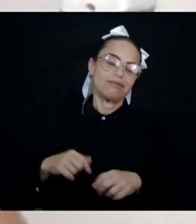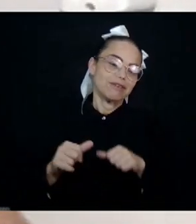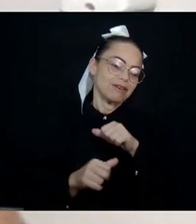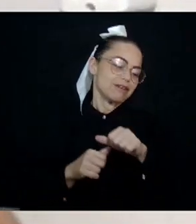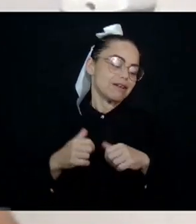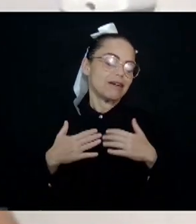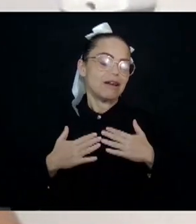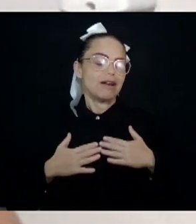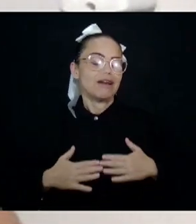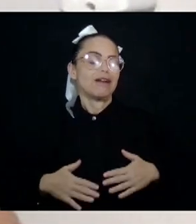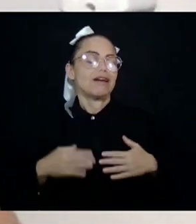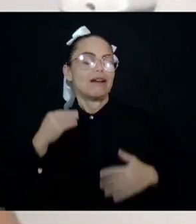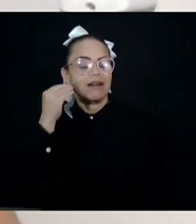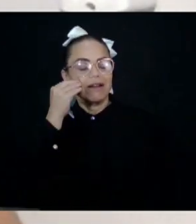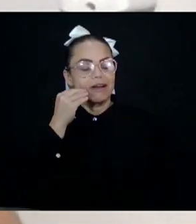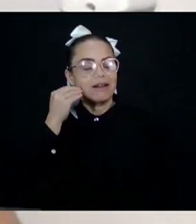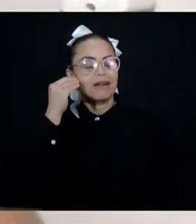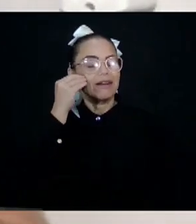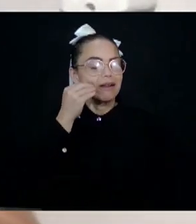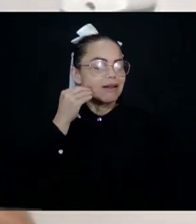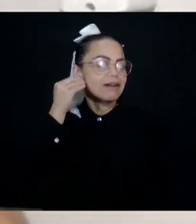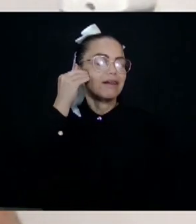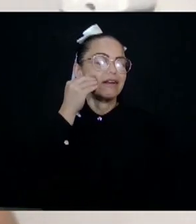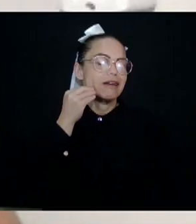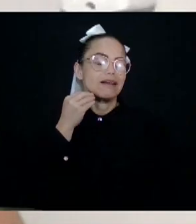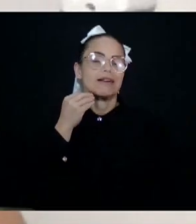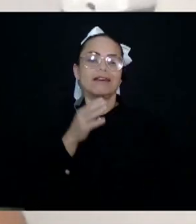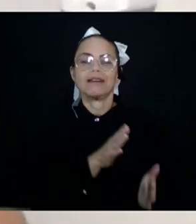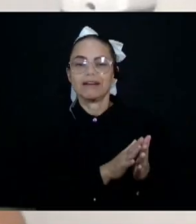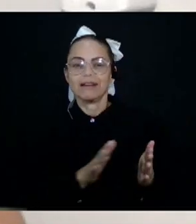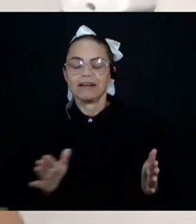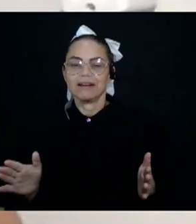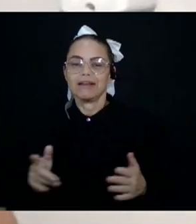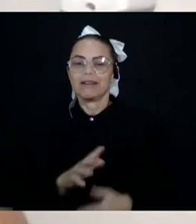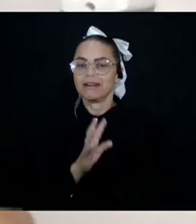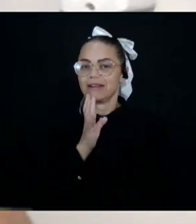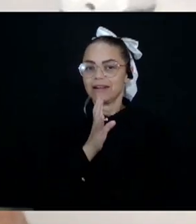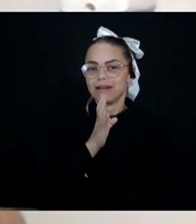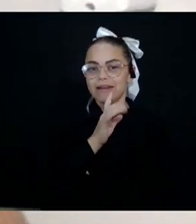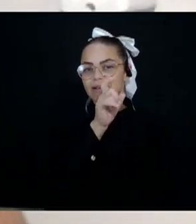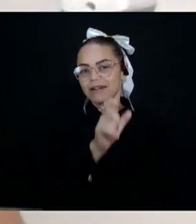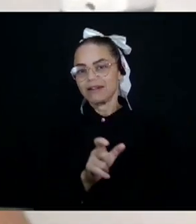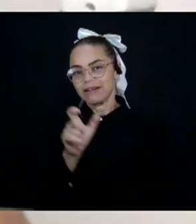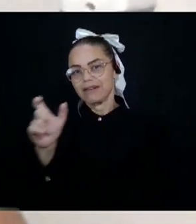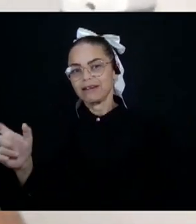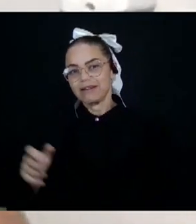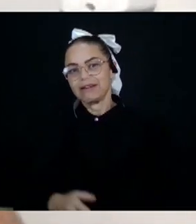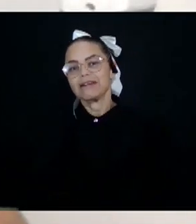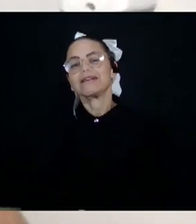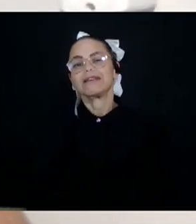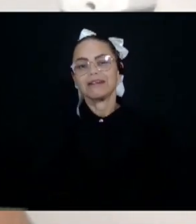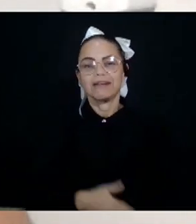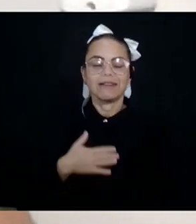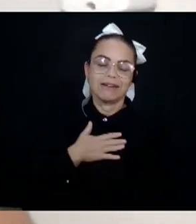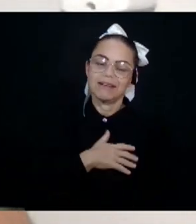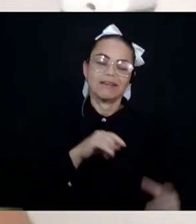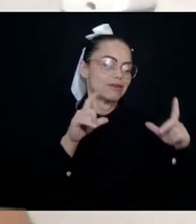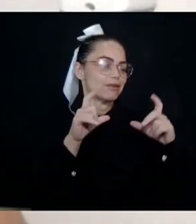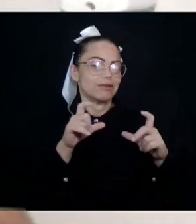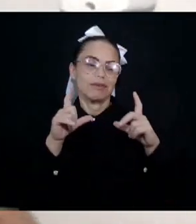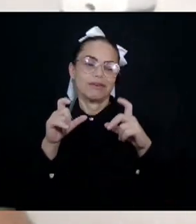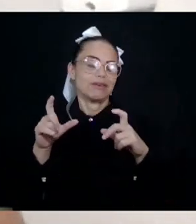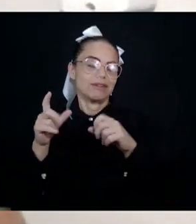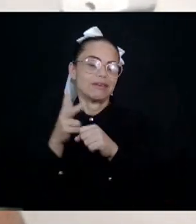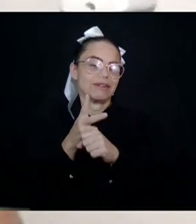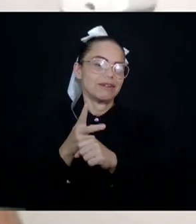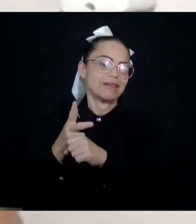tive, de tudo que eu vivi, tudo que eu passei, das pessoas que eu conheci. E eu sou muito saudosista, né? Eu gosto de tirar foto, gravar vídeo. Então, eu